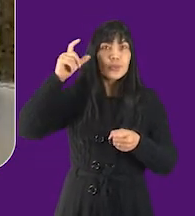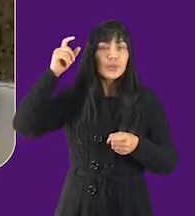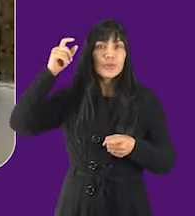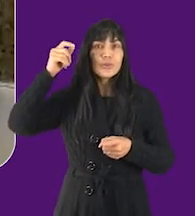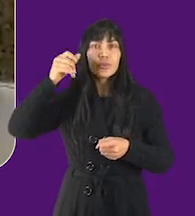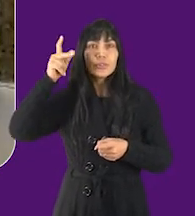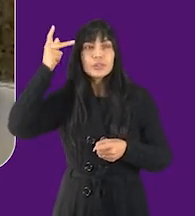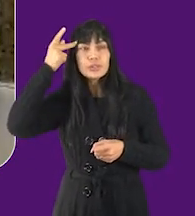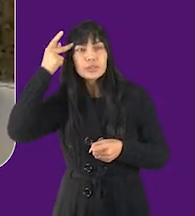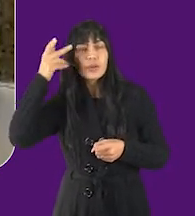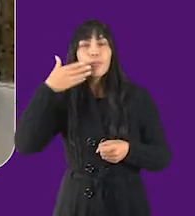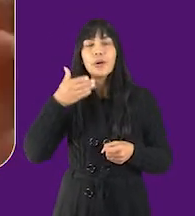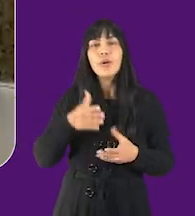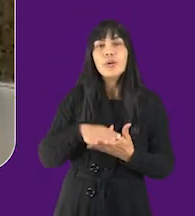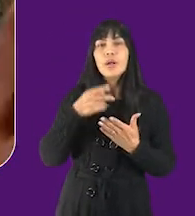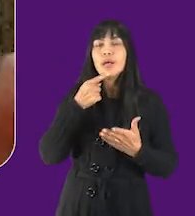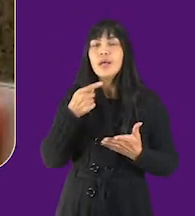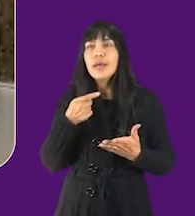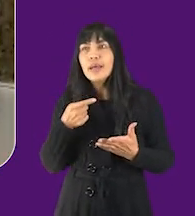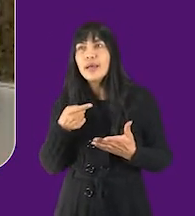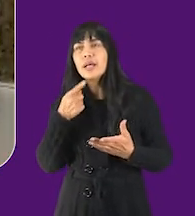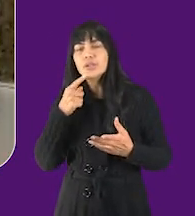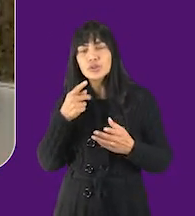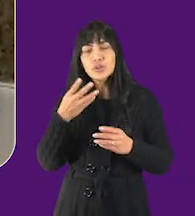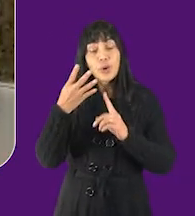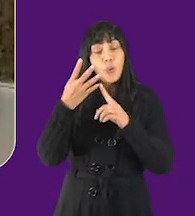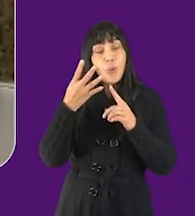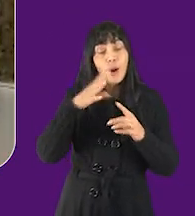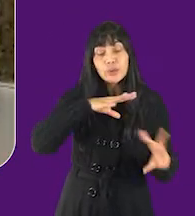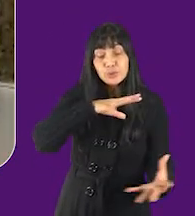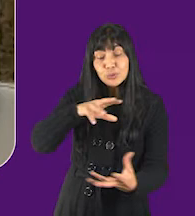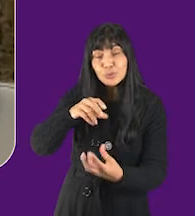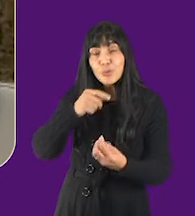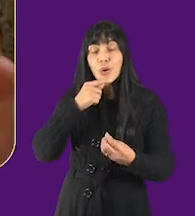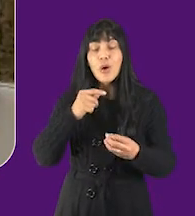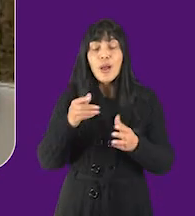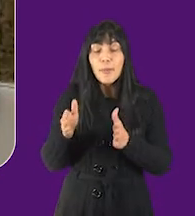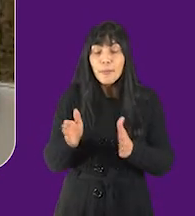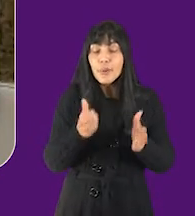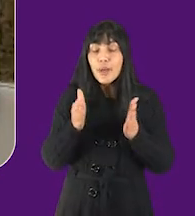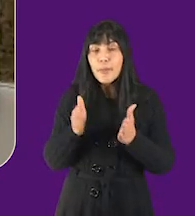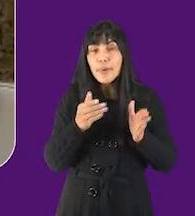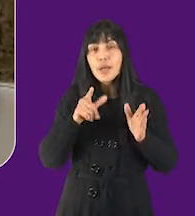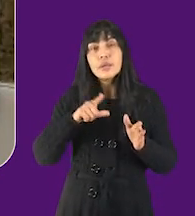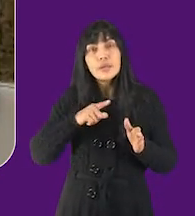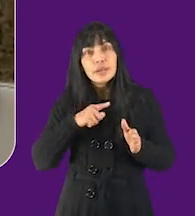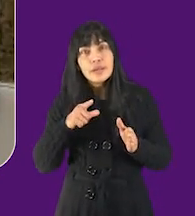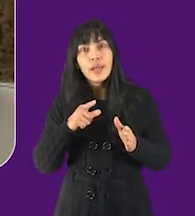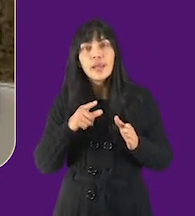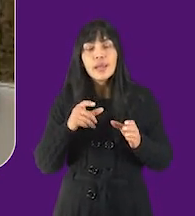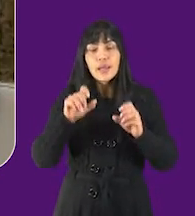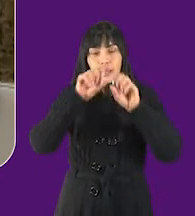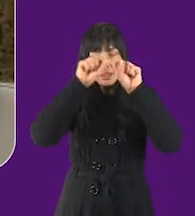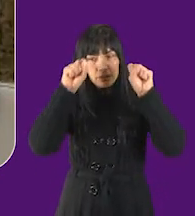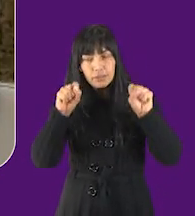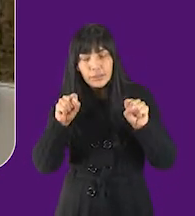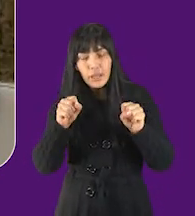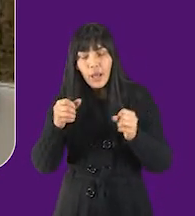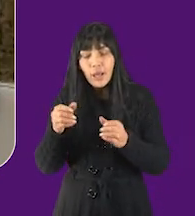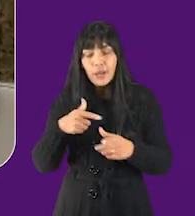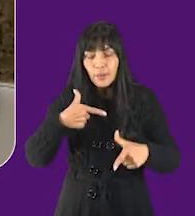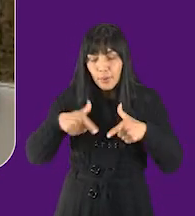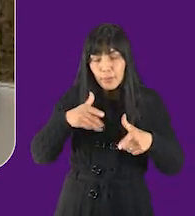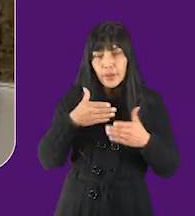temos iguais no mundo. A Tetra tem um pouco essa, que vem um pouco da excelência operacional, ter essa estandardização da maneira de